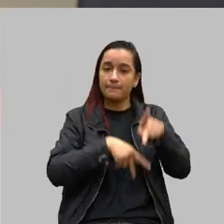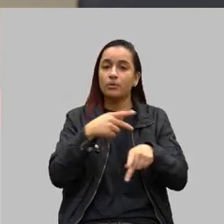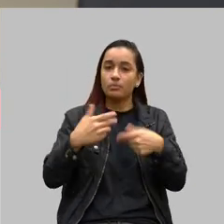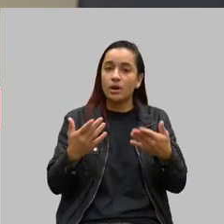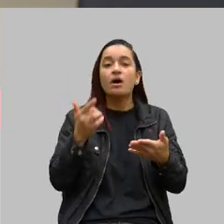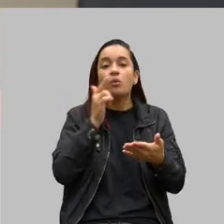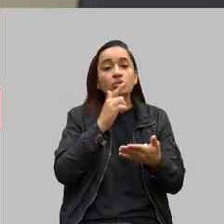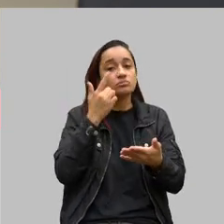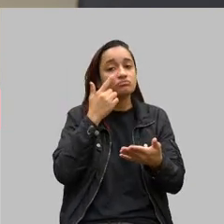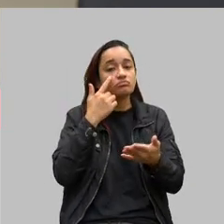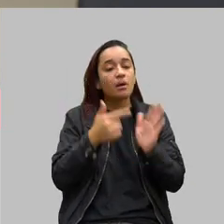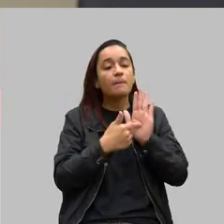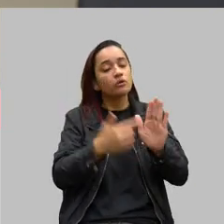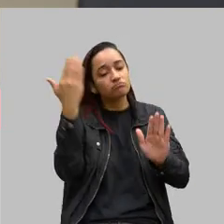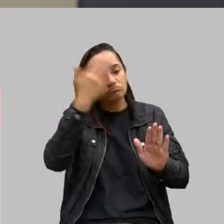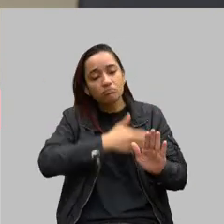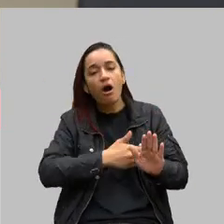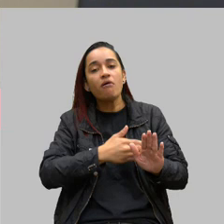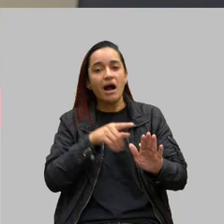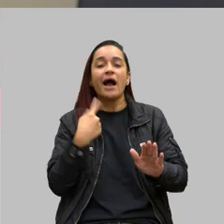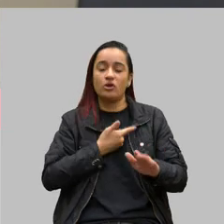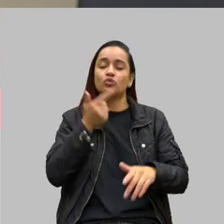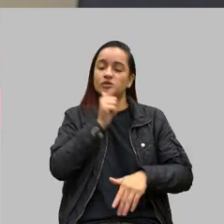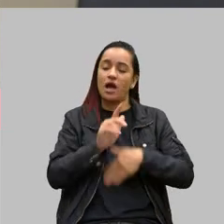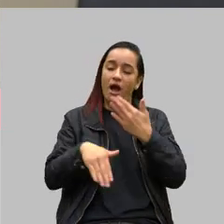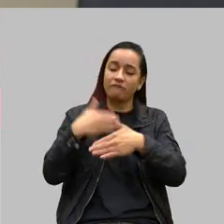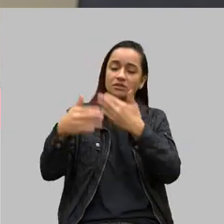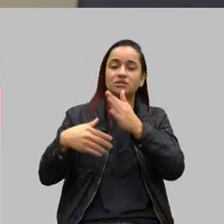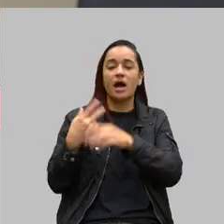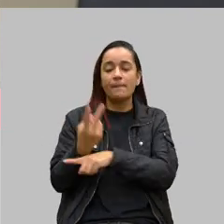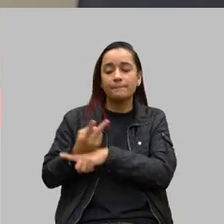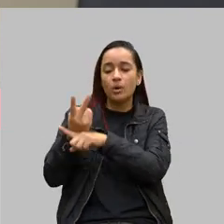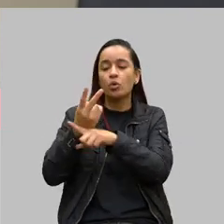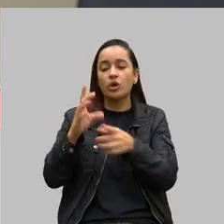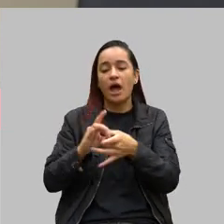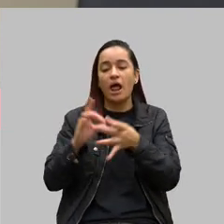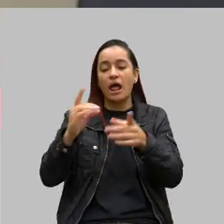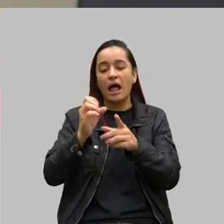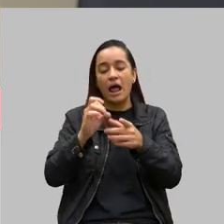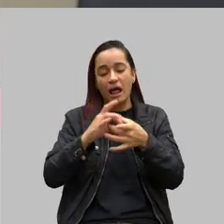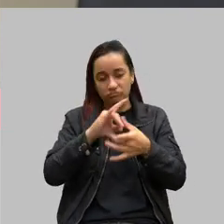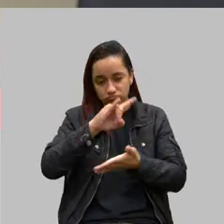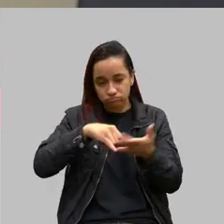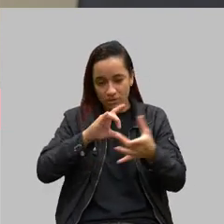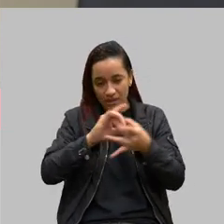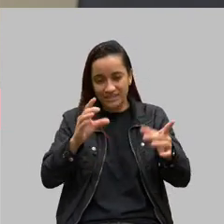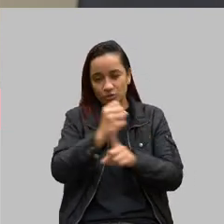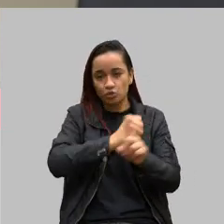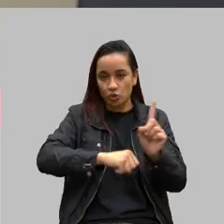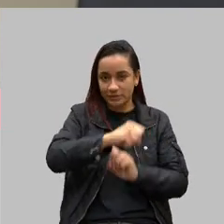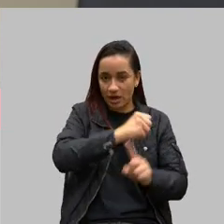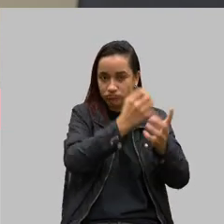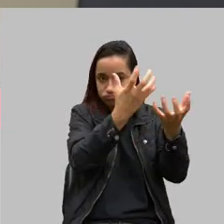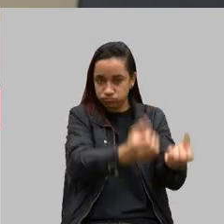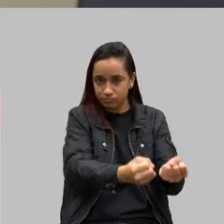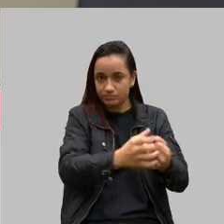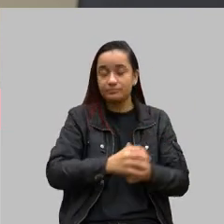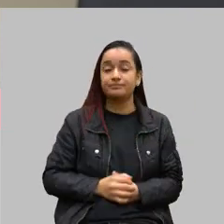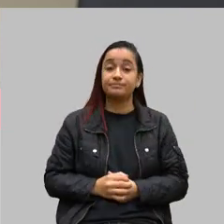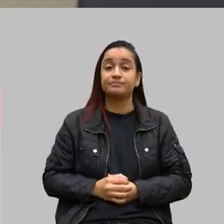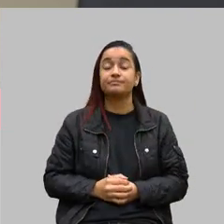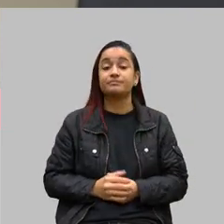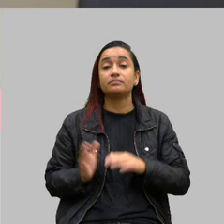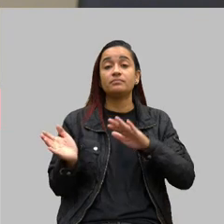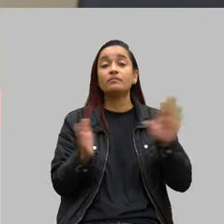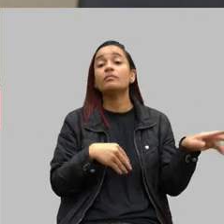eh avançar e buscar essa essa licença social eh sobre a questão das autorizações ferroviárias